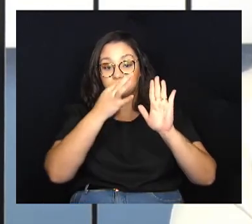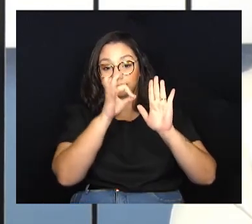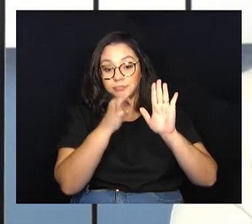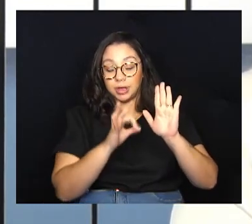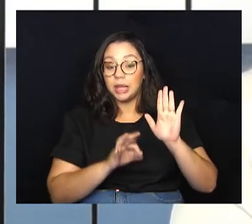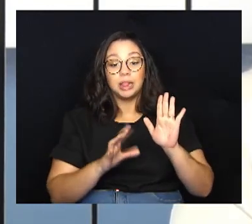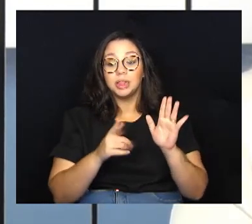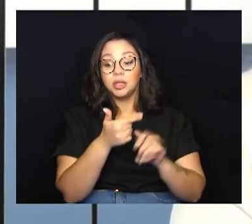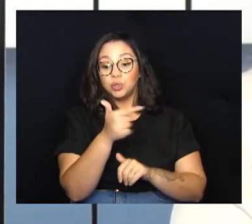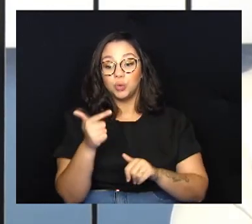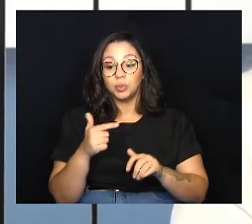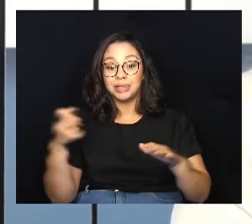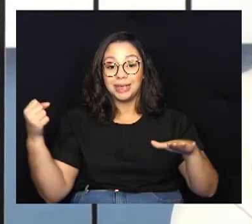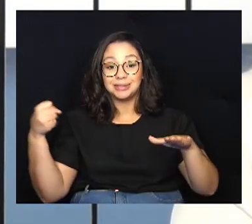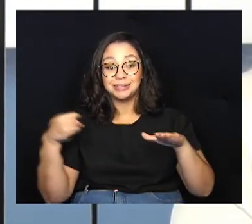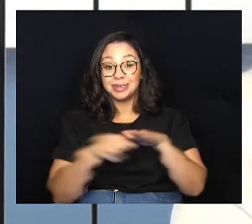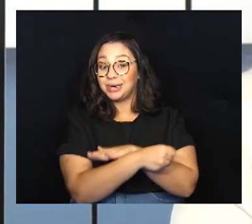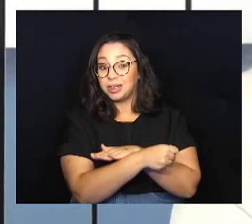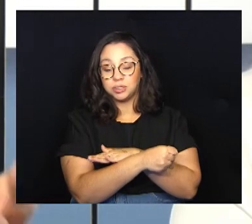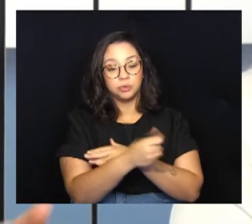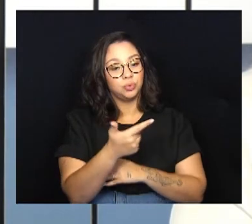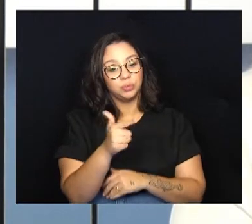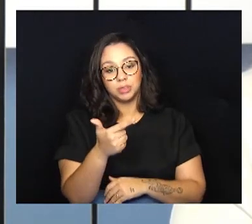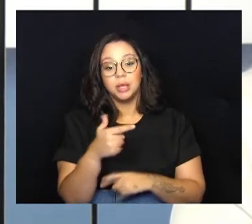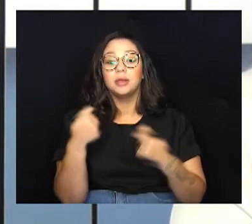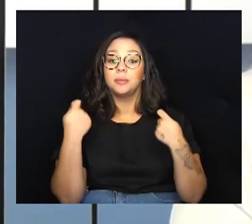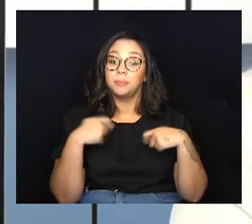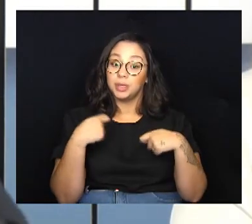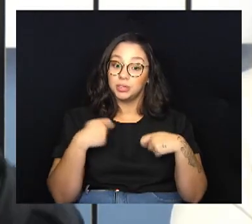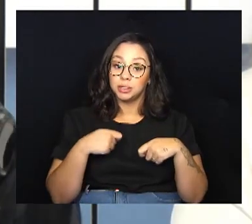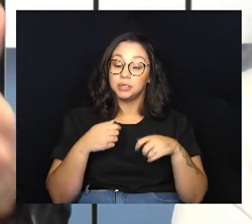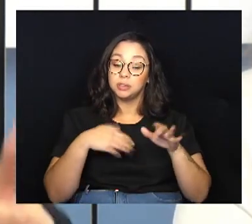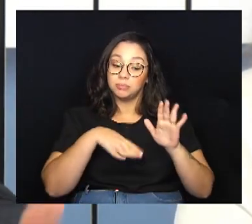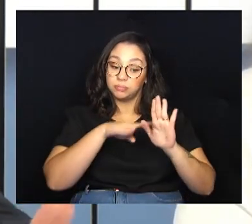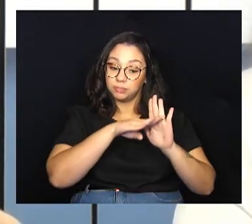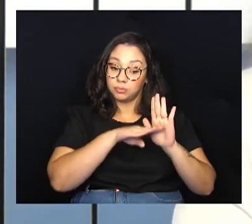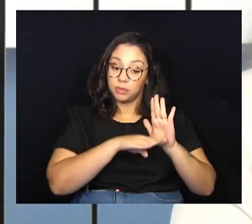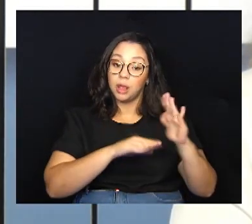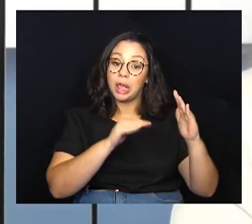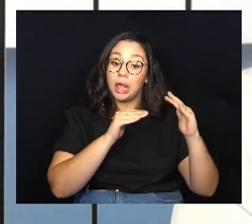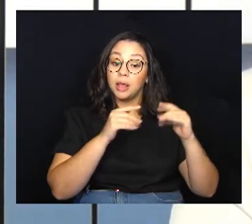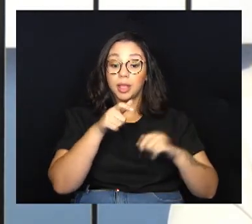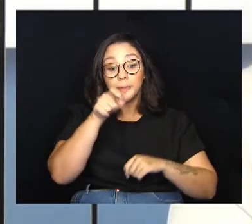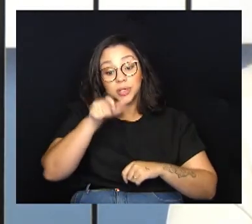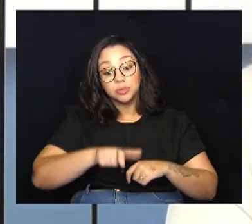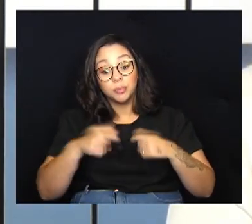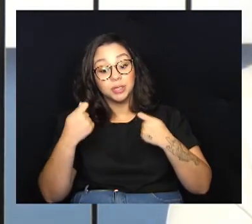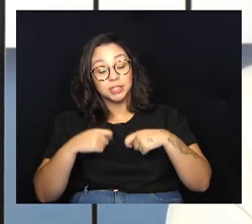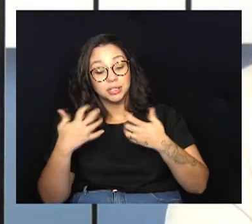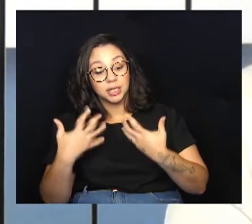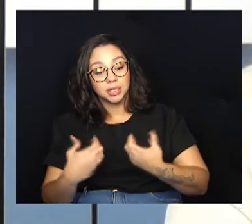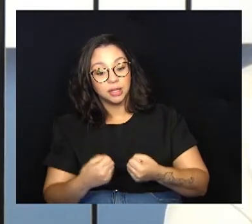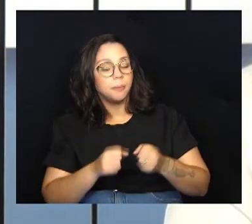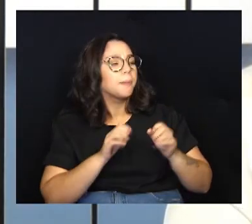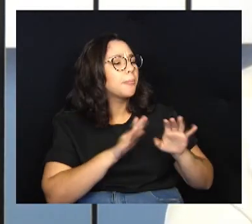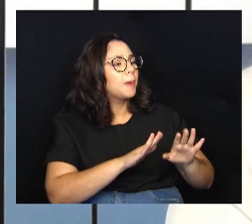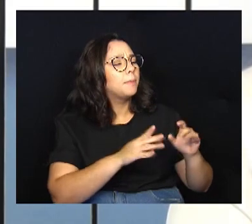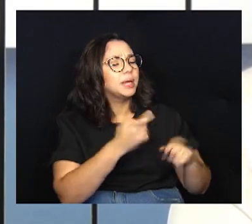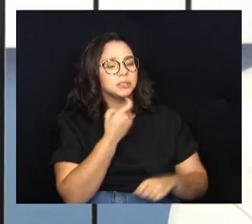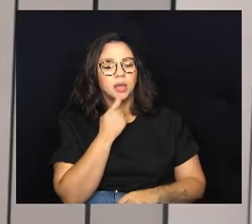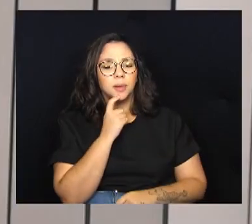não só uma estrutura melhor e um amparo melhor para as comunidades terapêuticas, considerando aquilo que a Lúcia